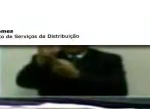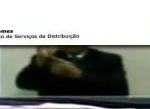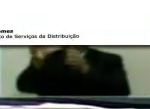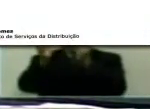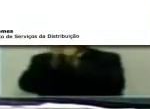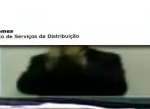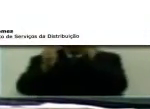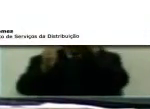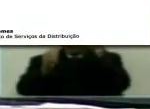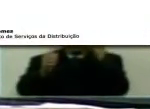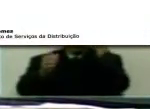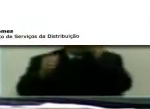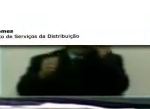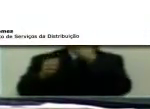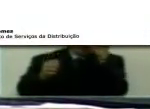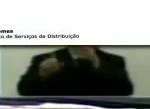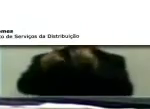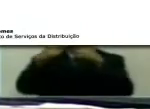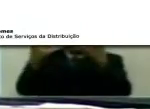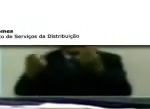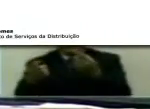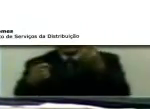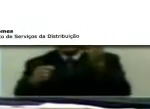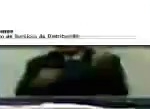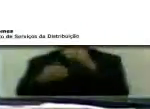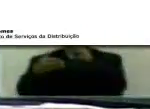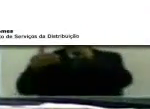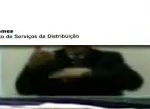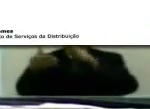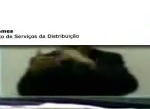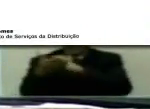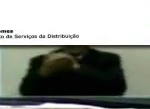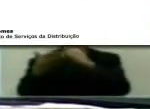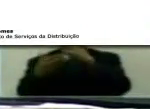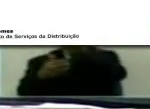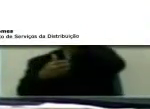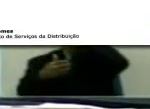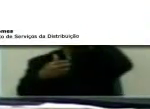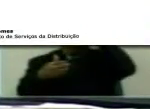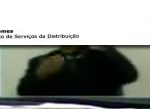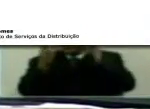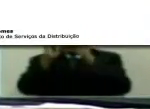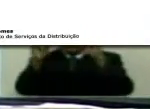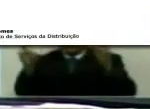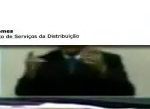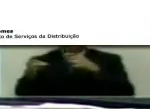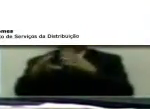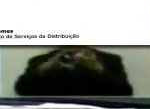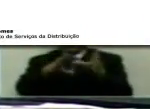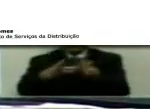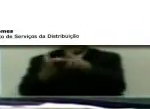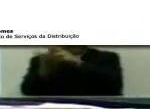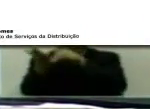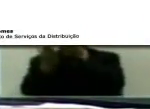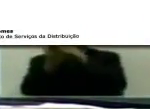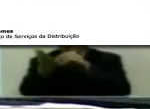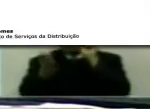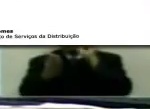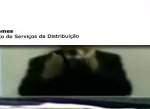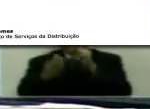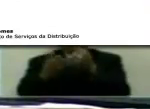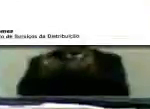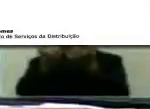não está muito fácil para ver, mas esse é um documento oficial da Amazonas Energia. Eu tirei apenas para quem